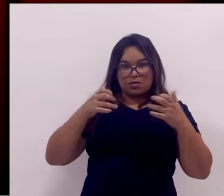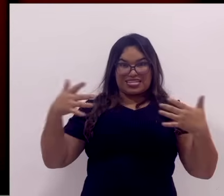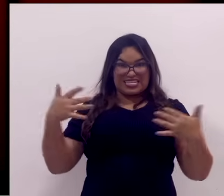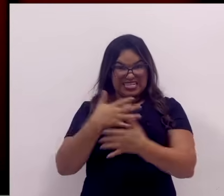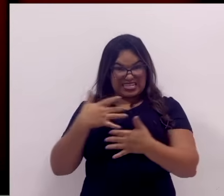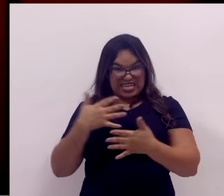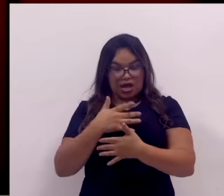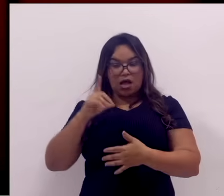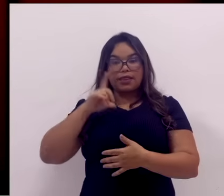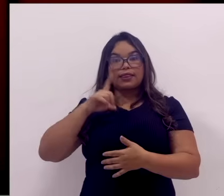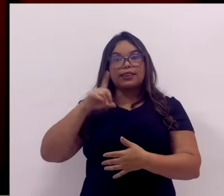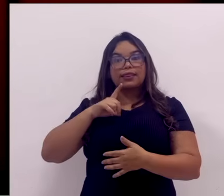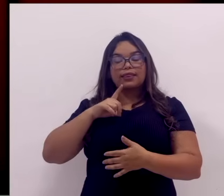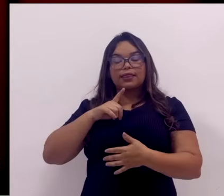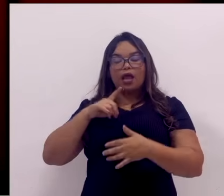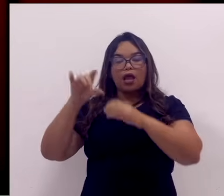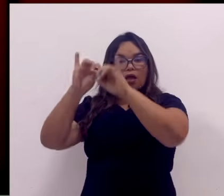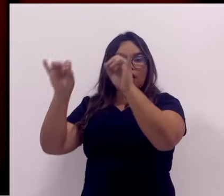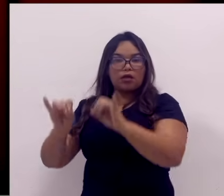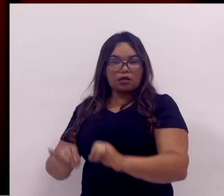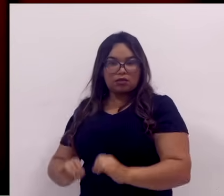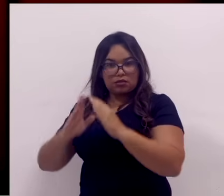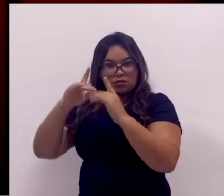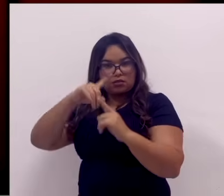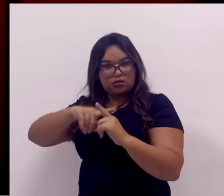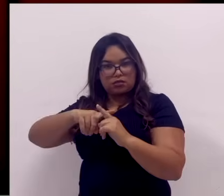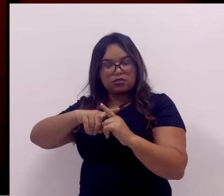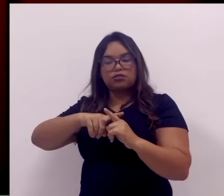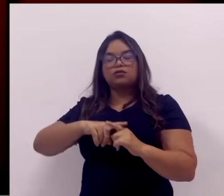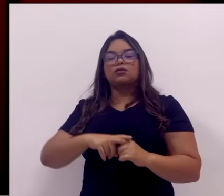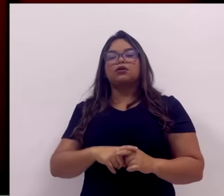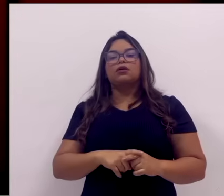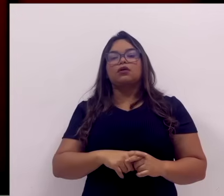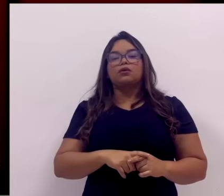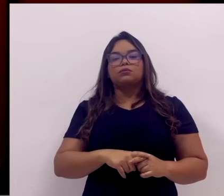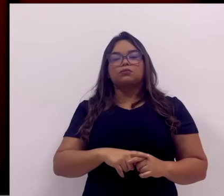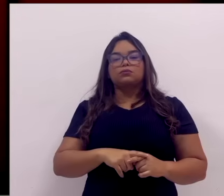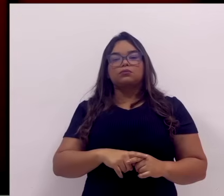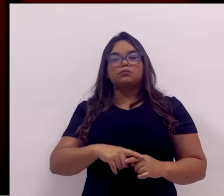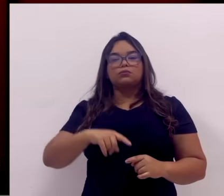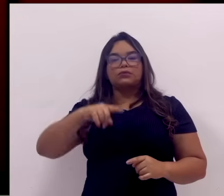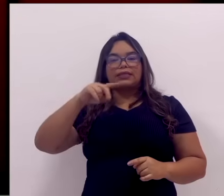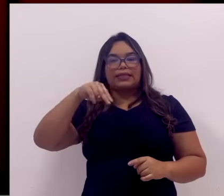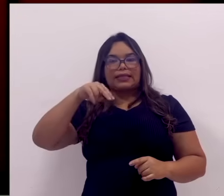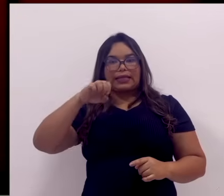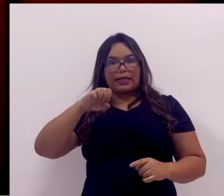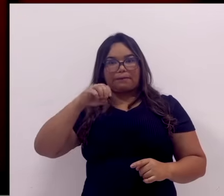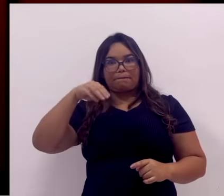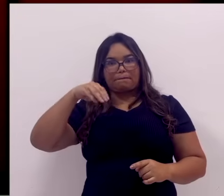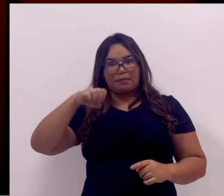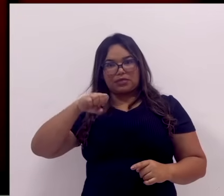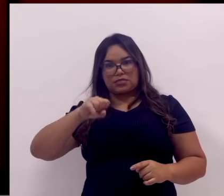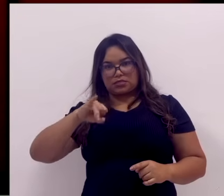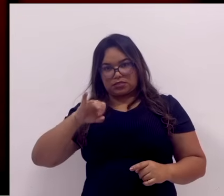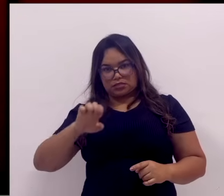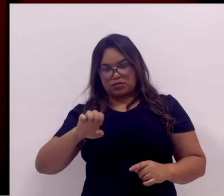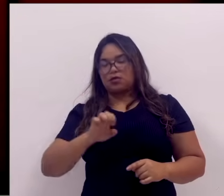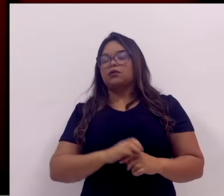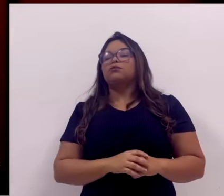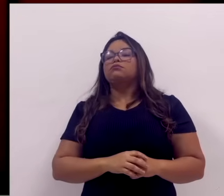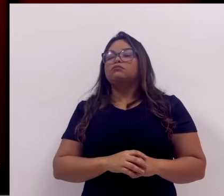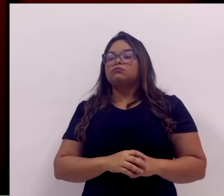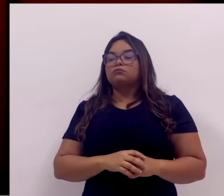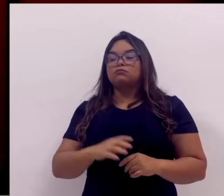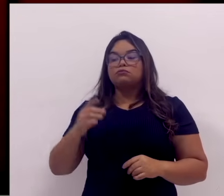deusa Nêmese. Policarpo foi o seu primeiro ministro e ele foi martirizado. Interessante. E nessa representação vemos